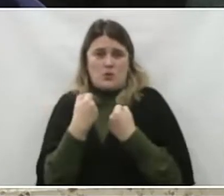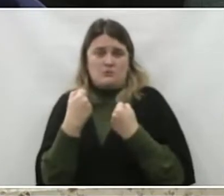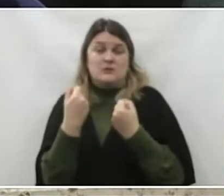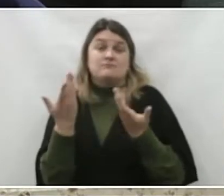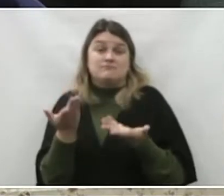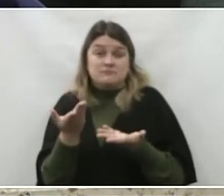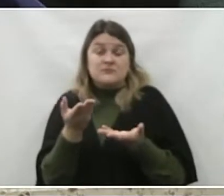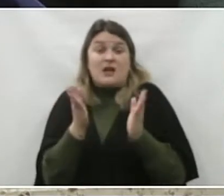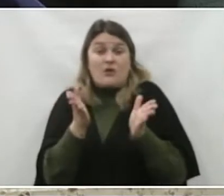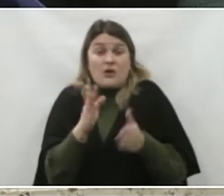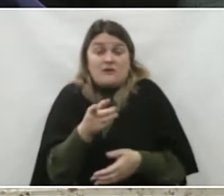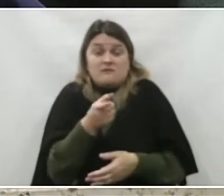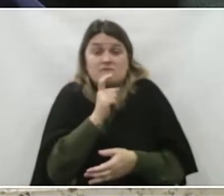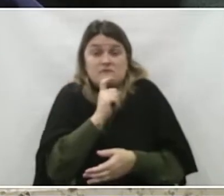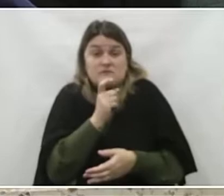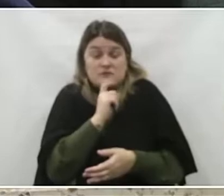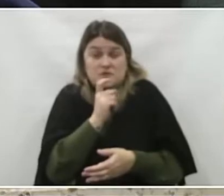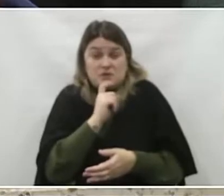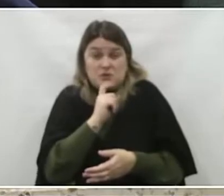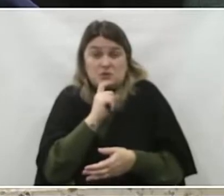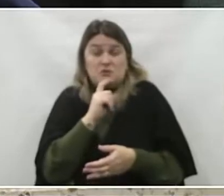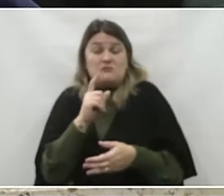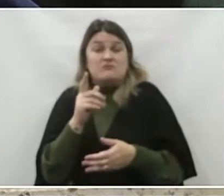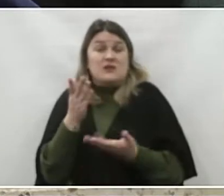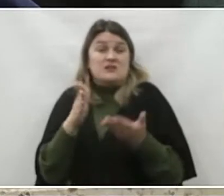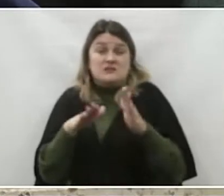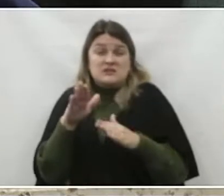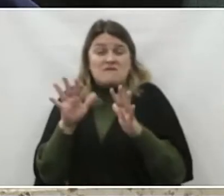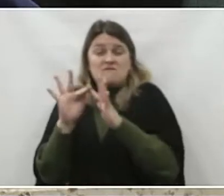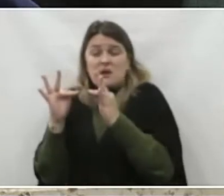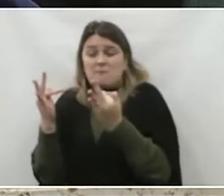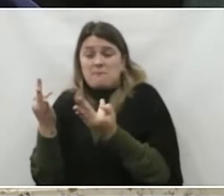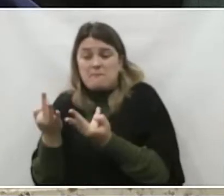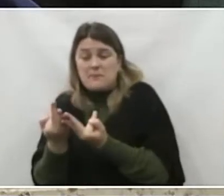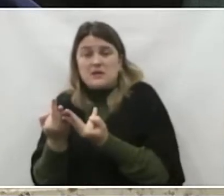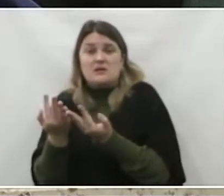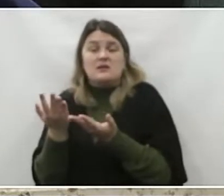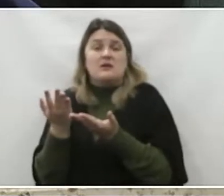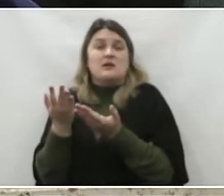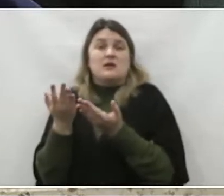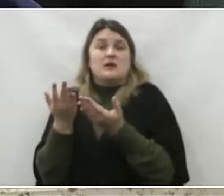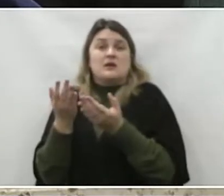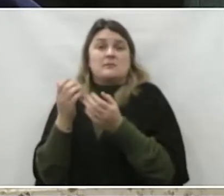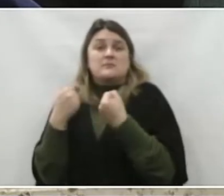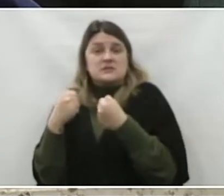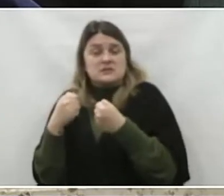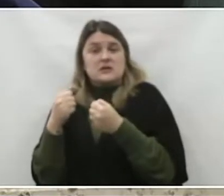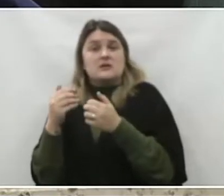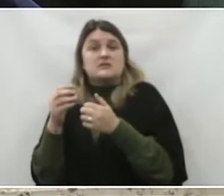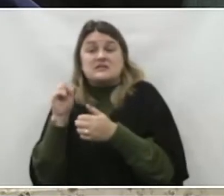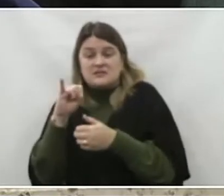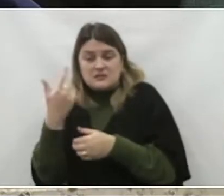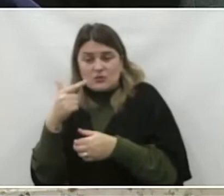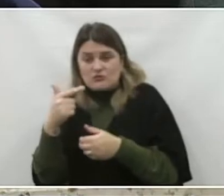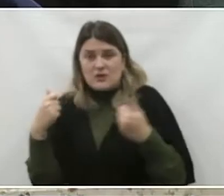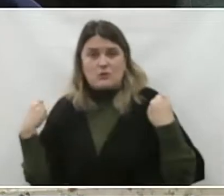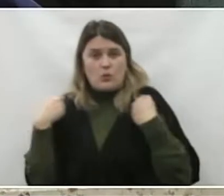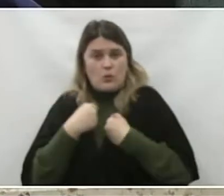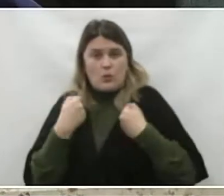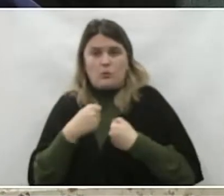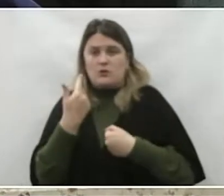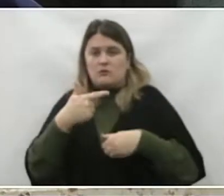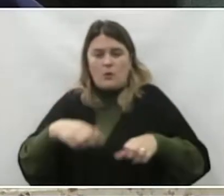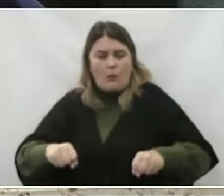famílias essas que sabem que podem estar se deslocando a Secretaria de Assistência Que também está fazendo uma campanha